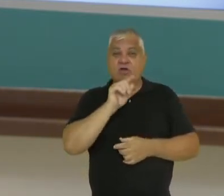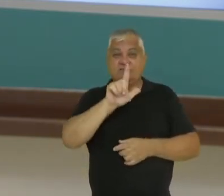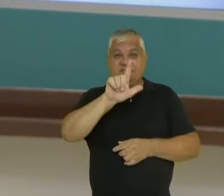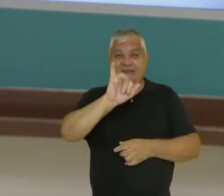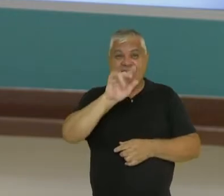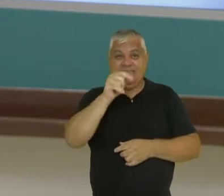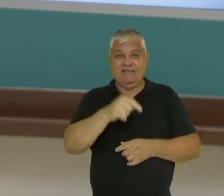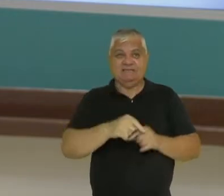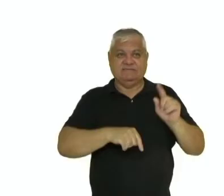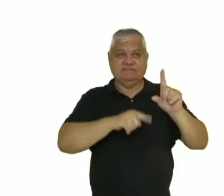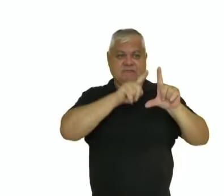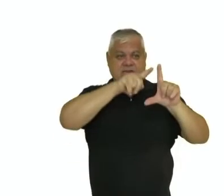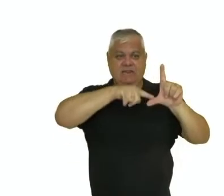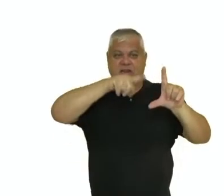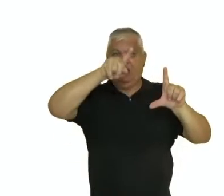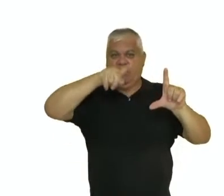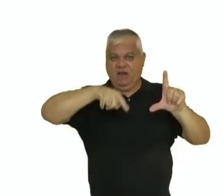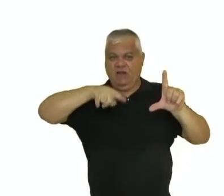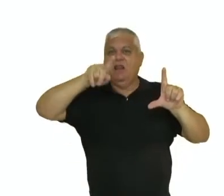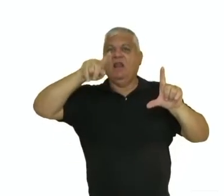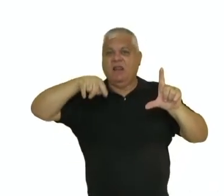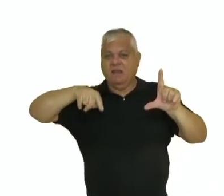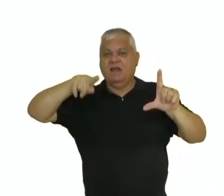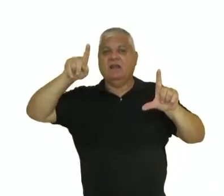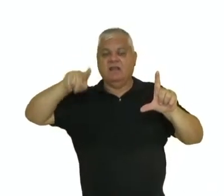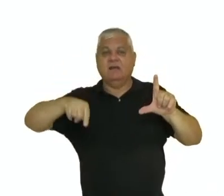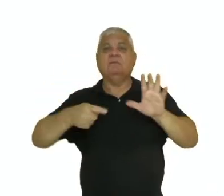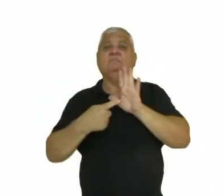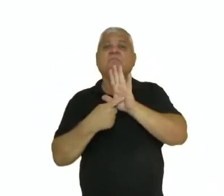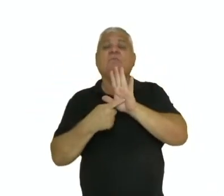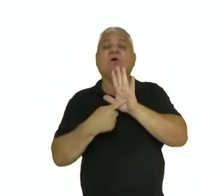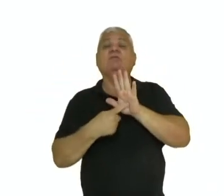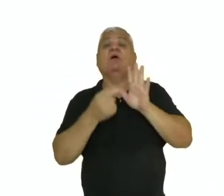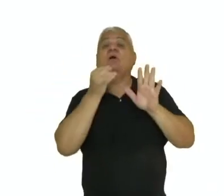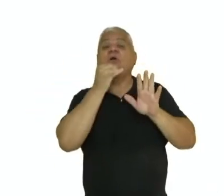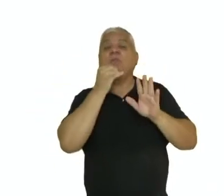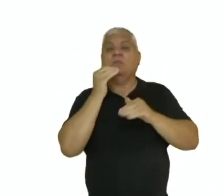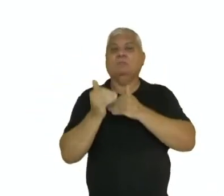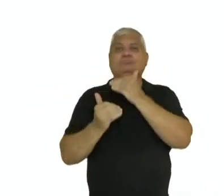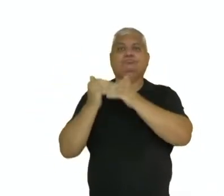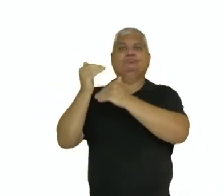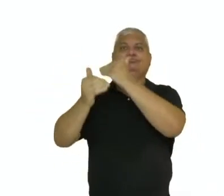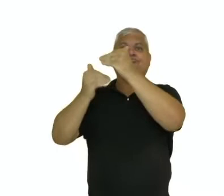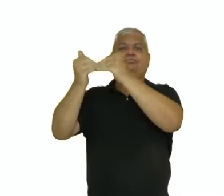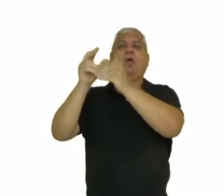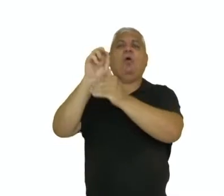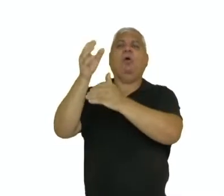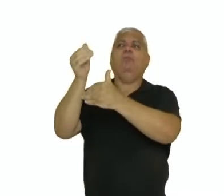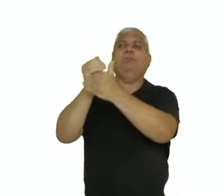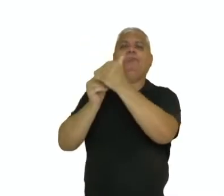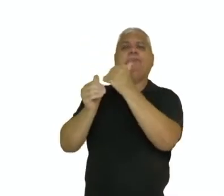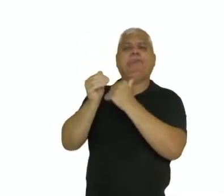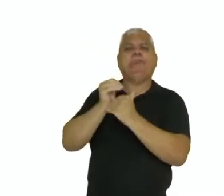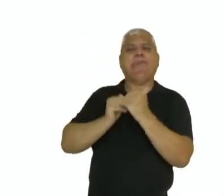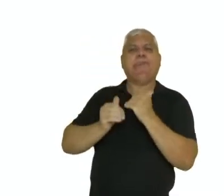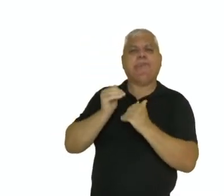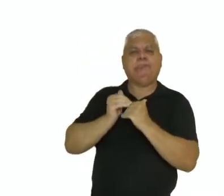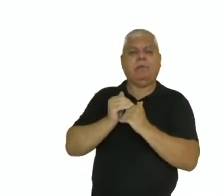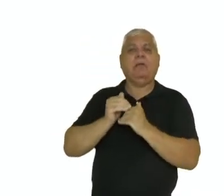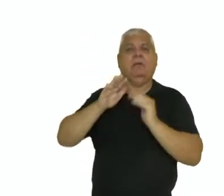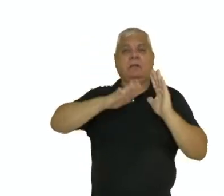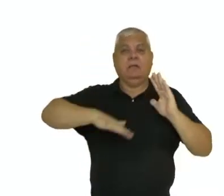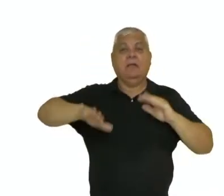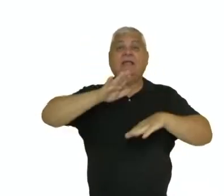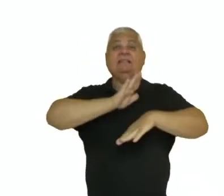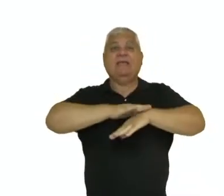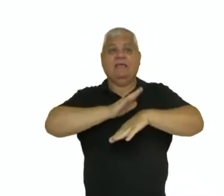de linhas. É indicado para apresentar parâmetros de evolução ou regressão de uma sequência numérica em certos espaços de